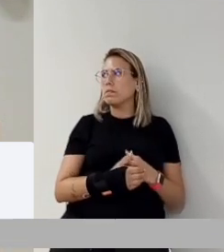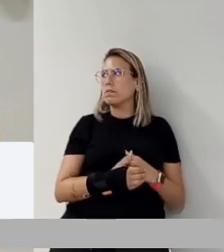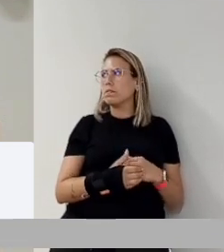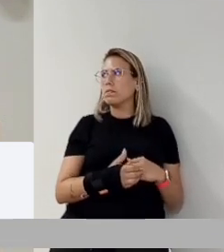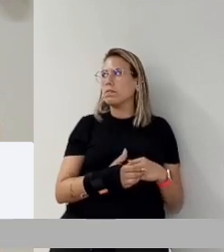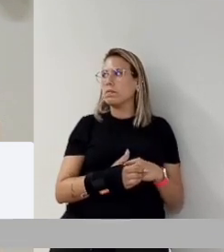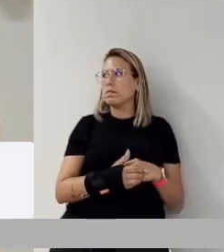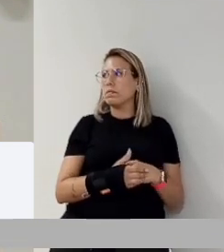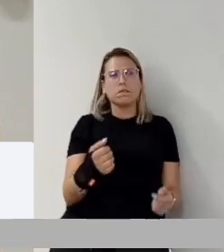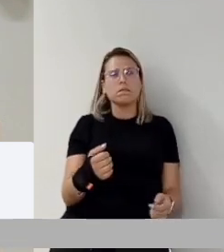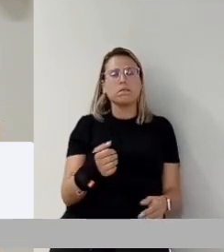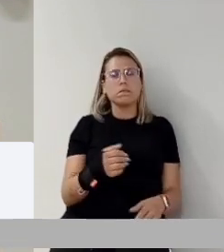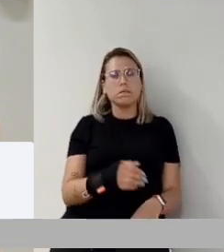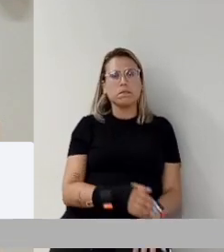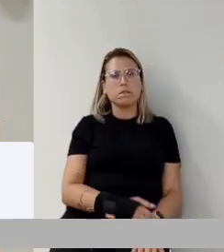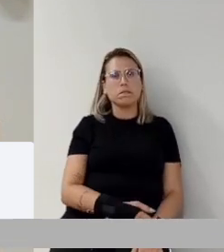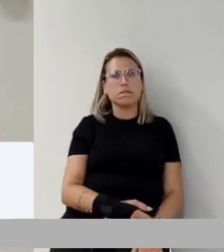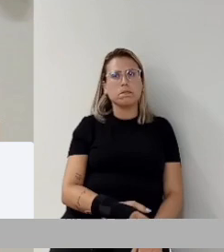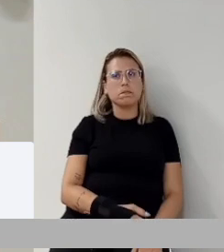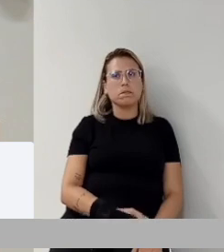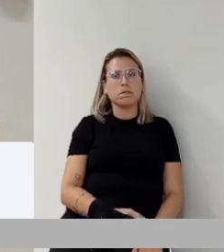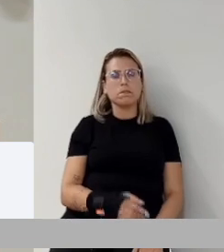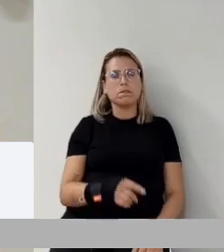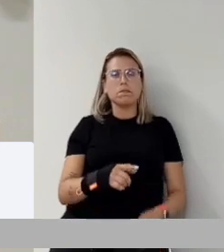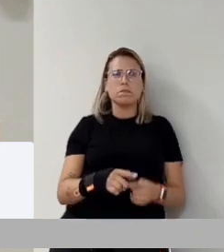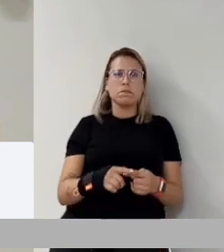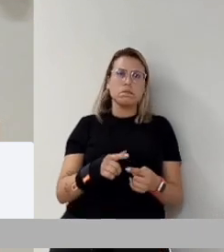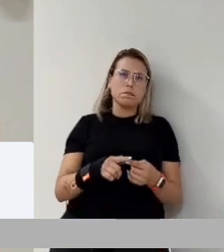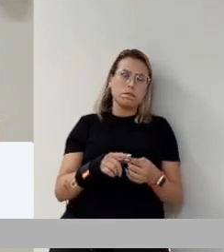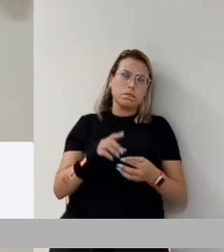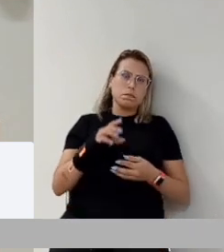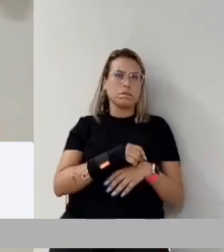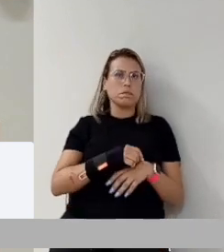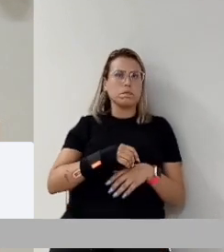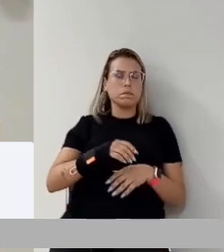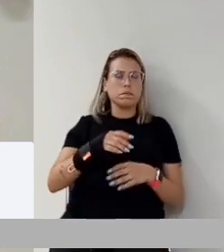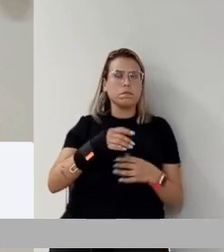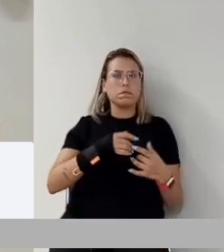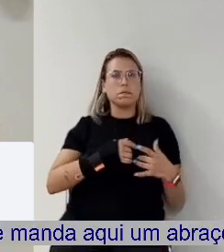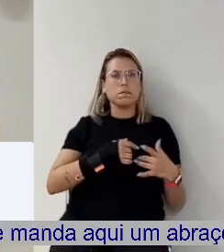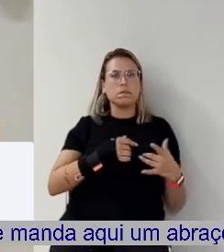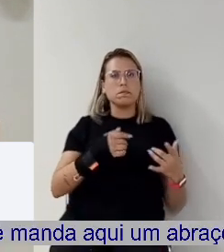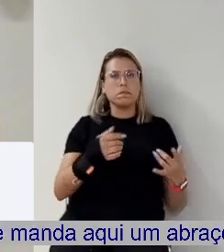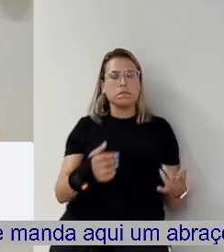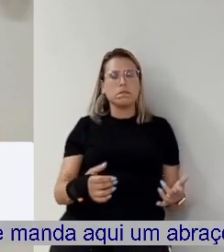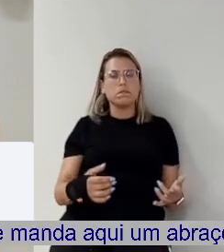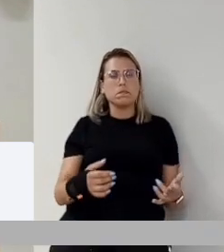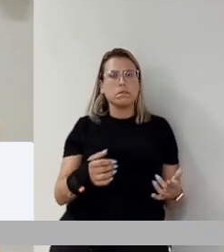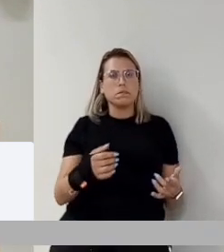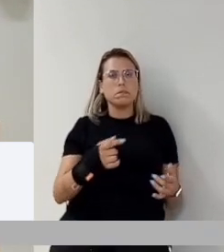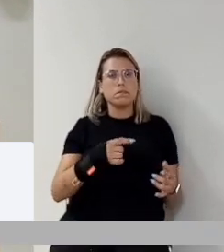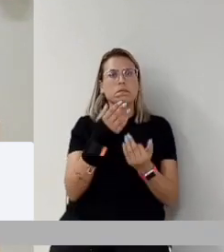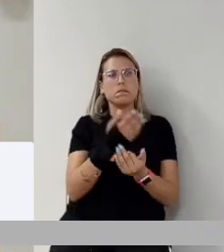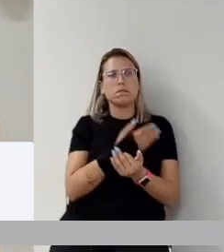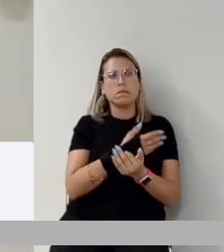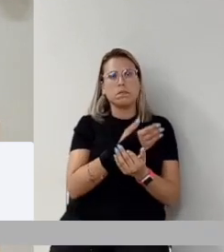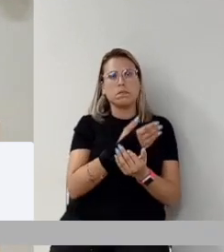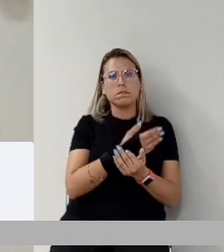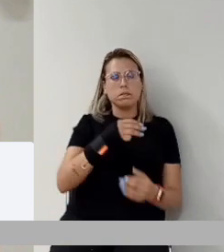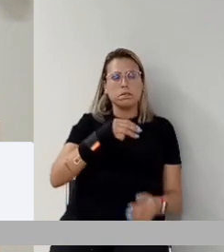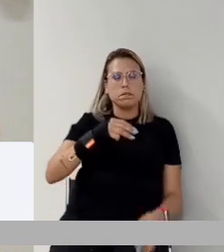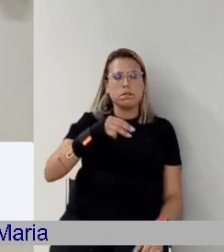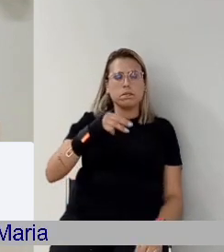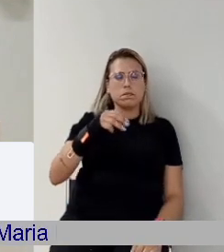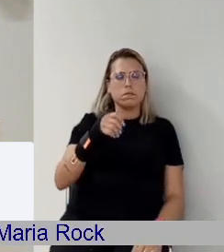abraço para C petinha finalizar aqui a gente lamentar levar nossos sentimentos de pesar para os familiares e amigos da Dona Maria